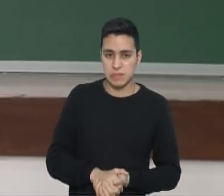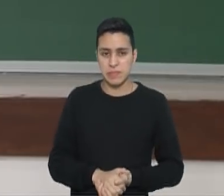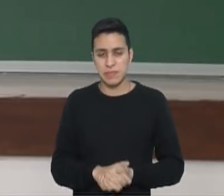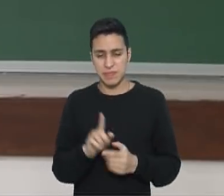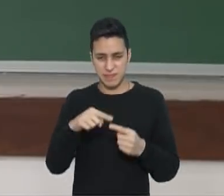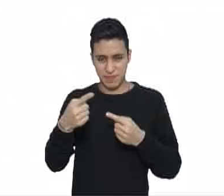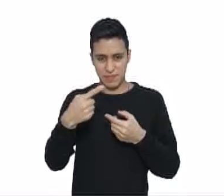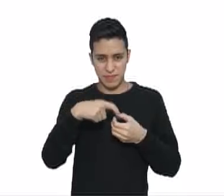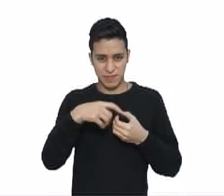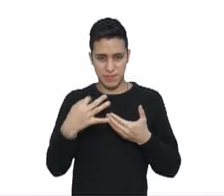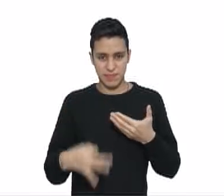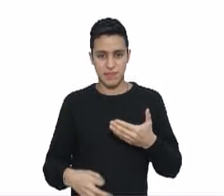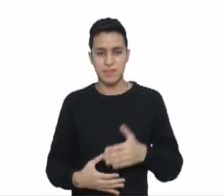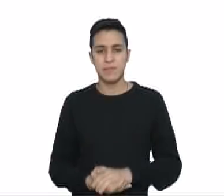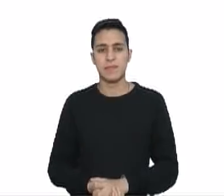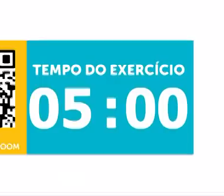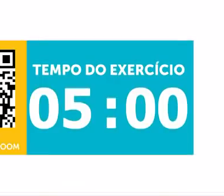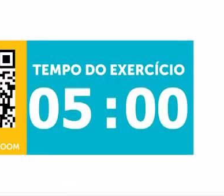a correção.